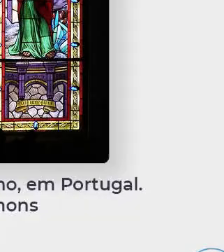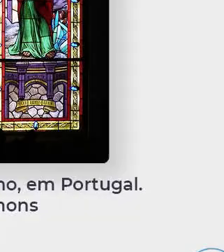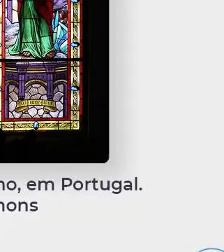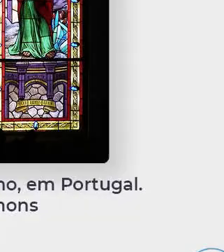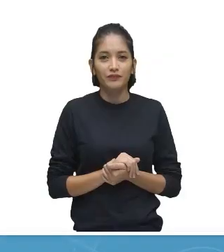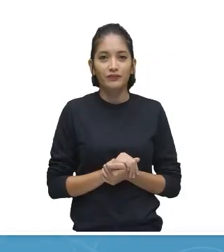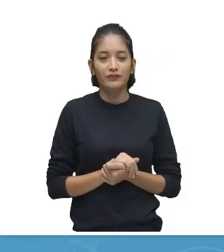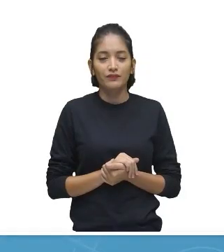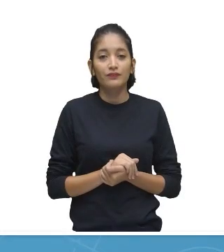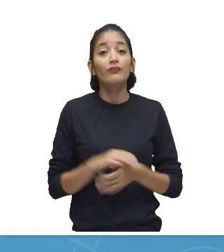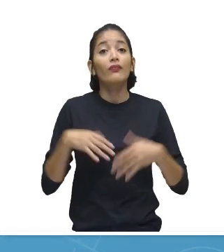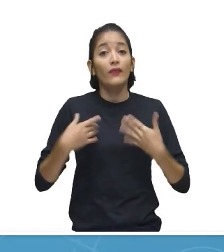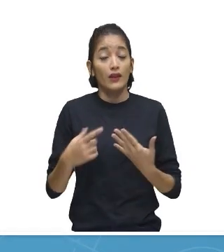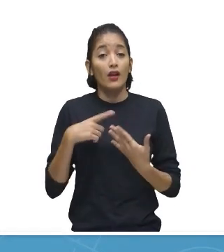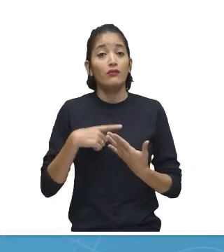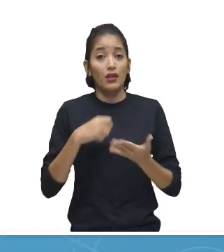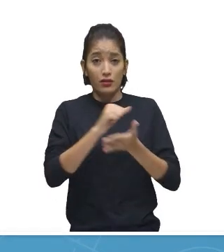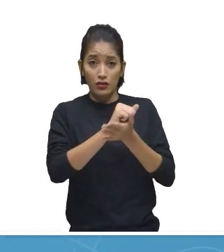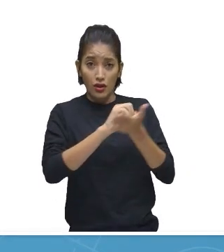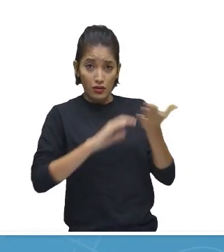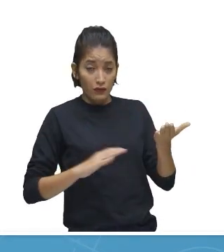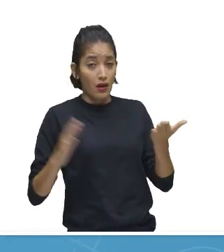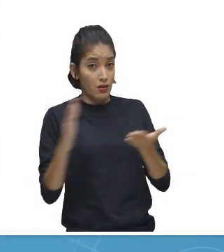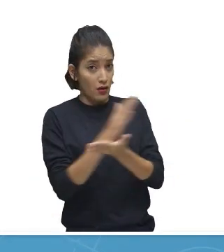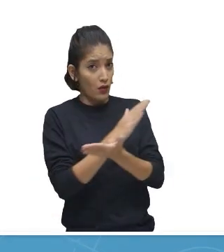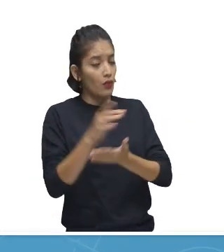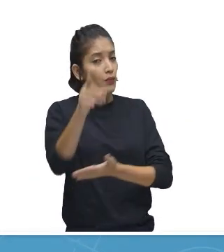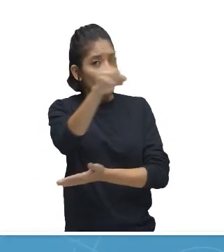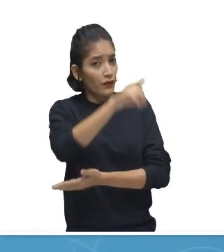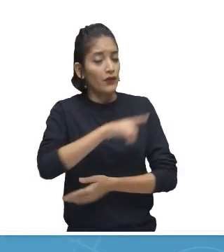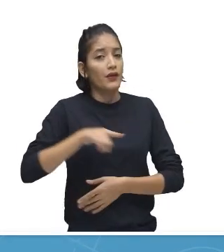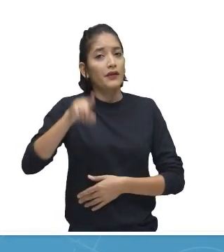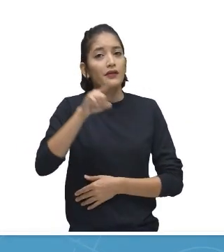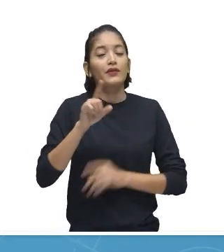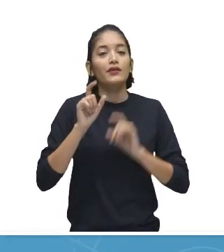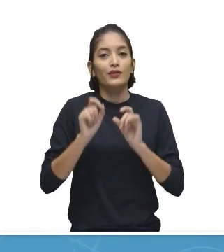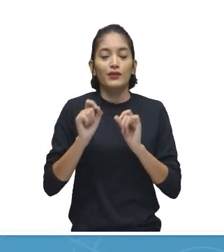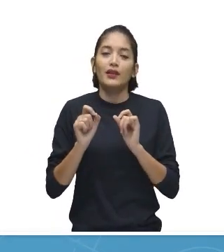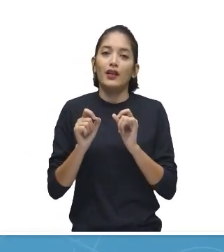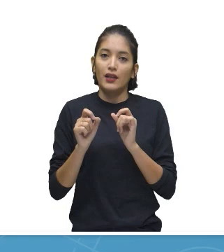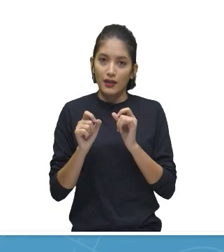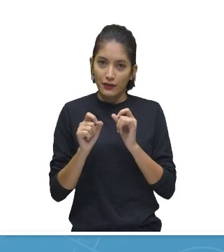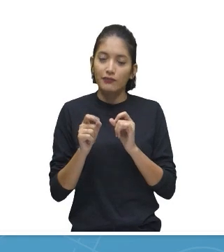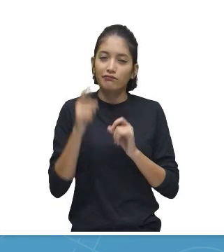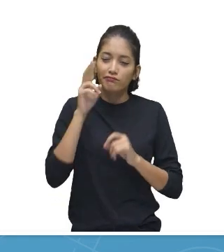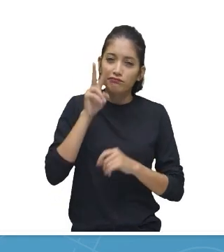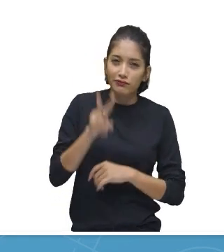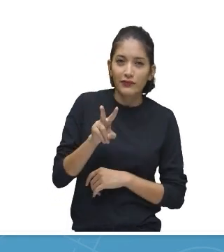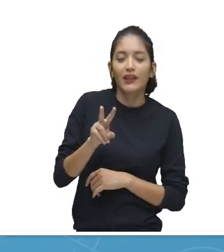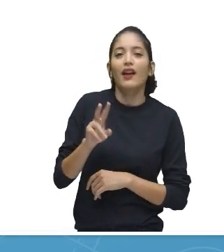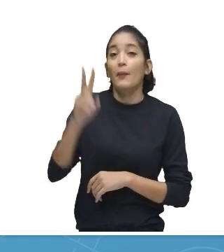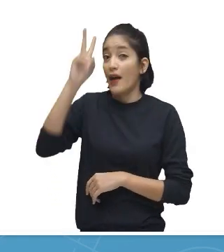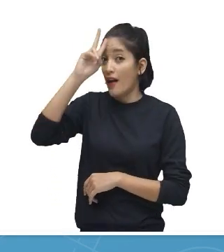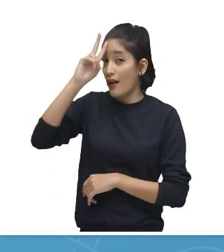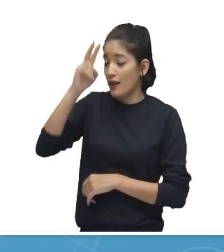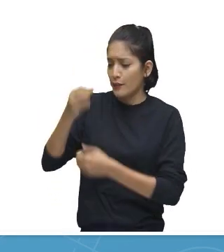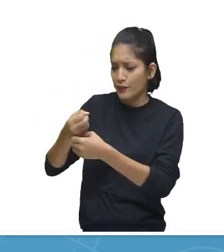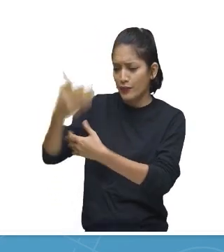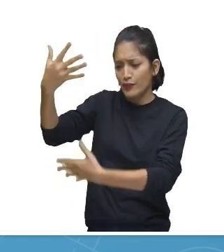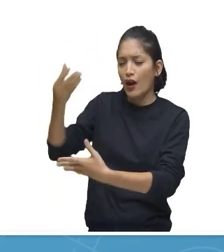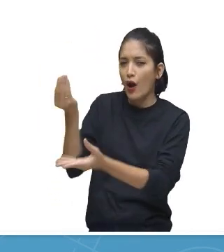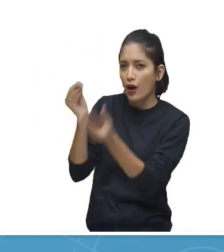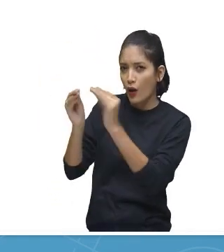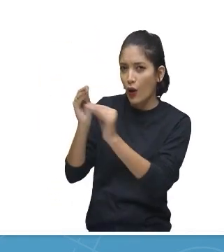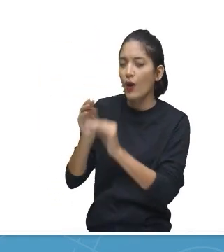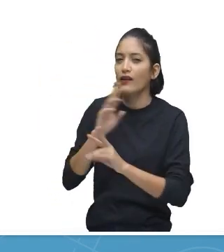Nós temos aí algumas atividades que vocês vão ficar, né, resolvendo e daqui a pouco, lembra, coloca lá no chat as respostas,